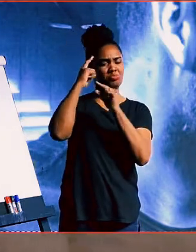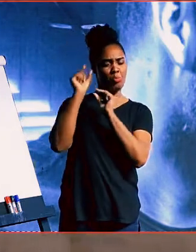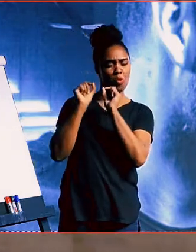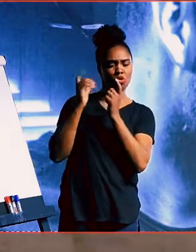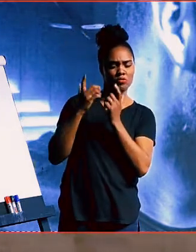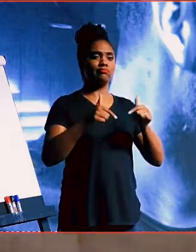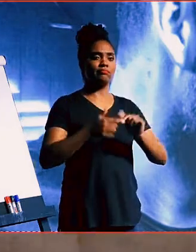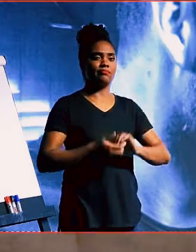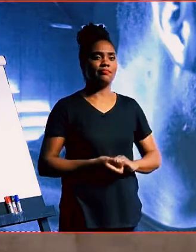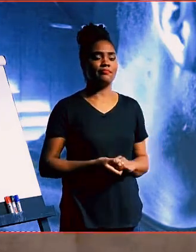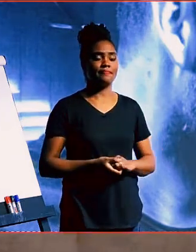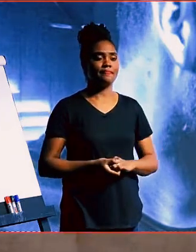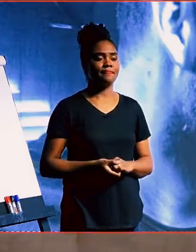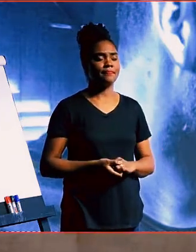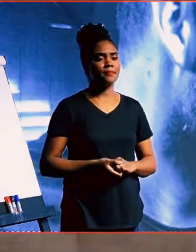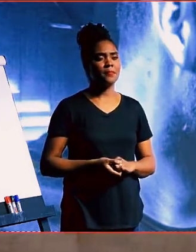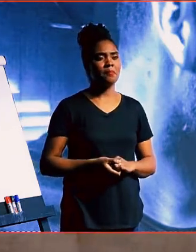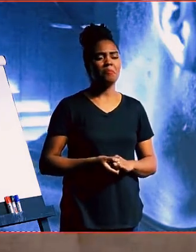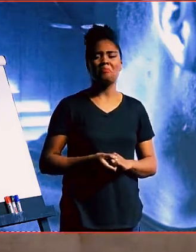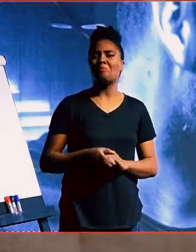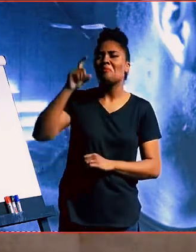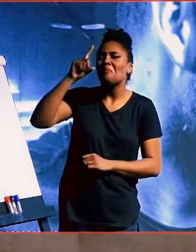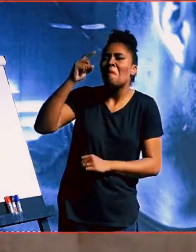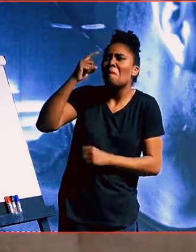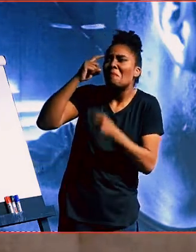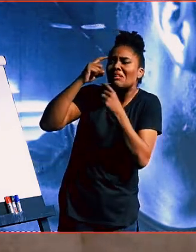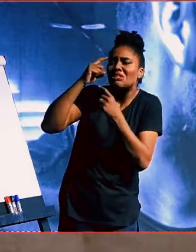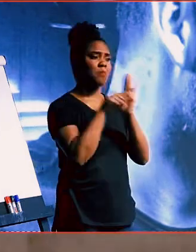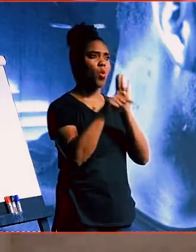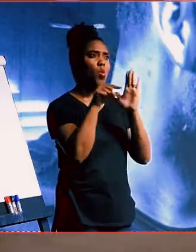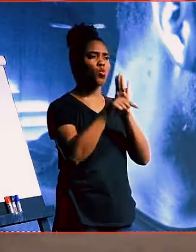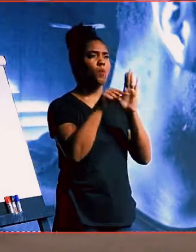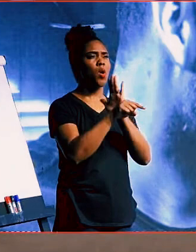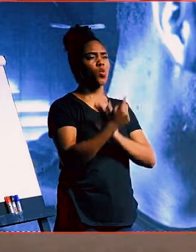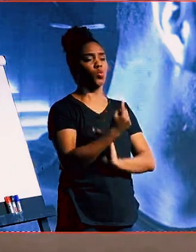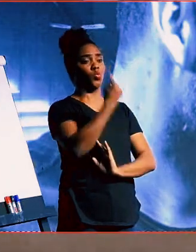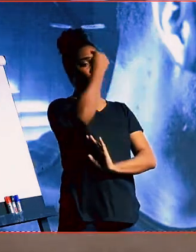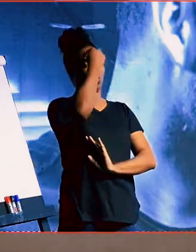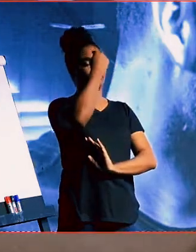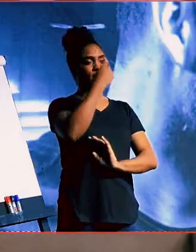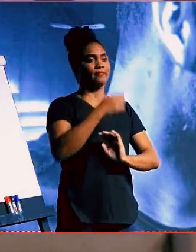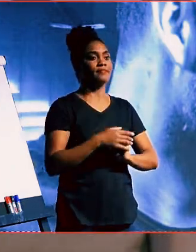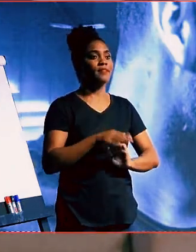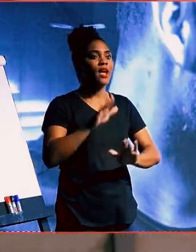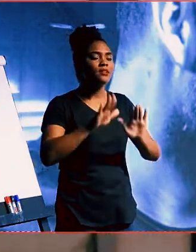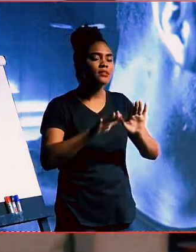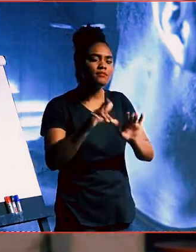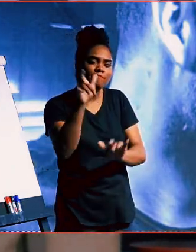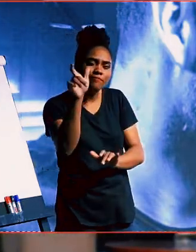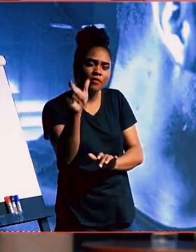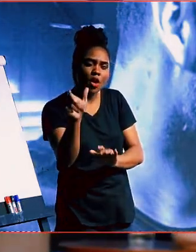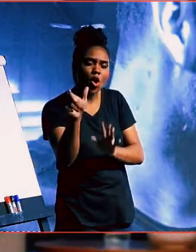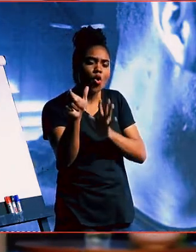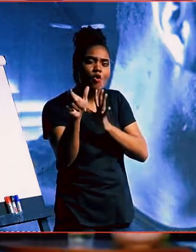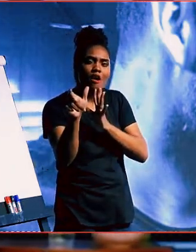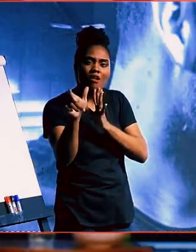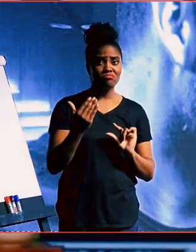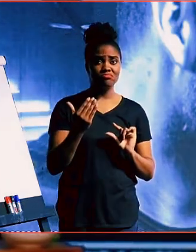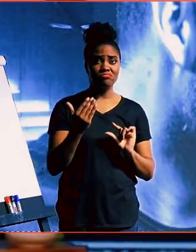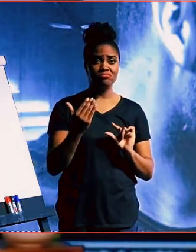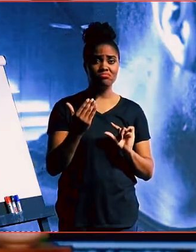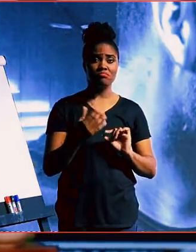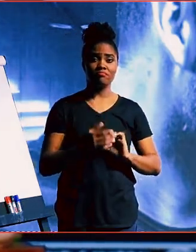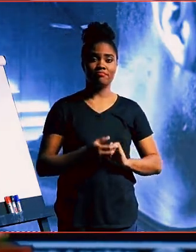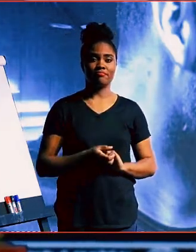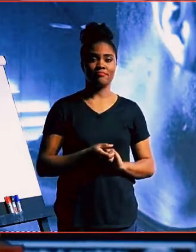acredita Oi Pablo como é que eu começo isso fazendo pergunta por que que tem pessoas que você conhece que prosperarem você não